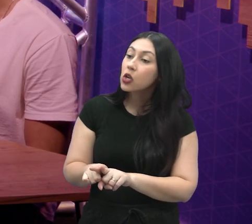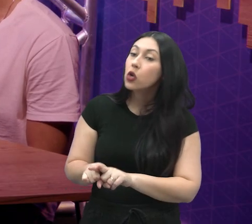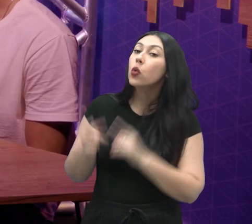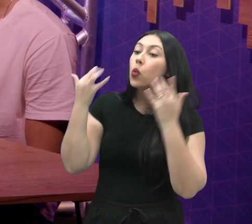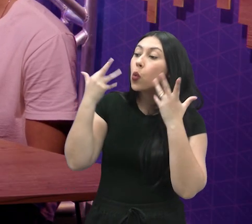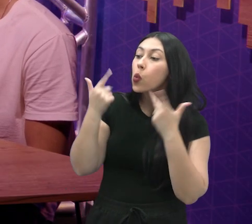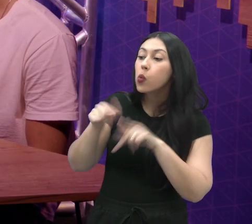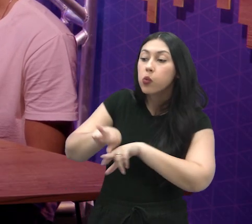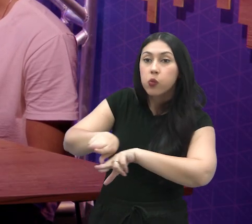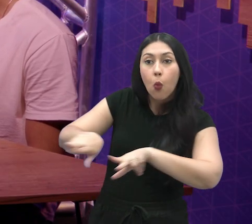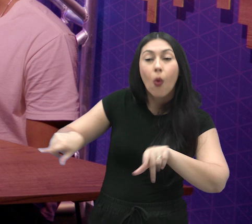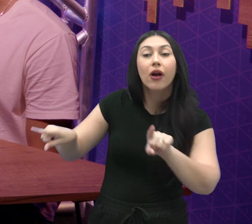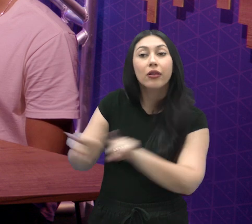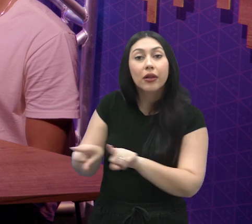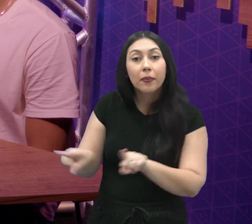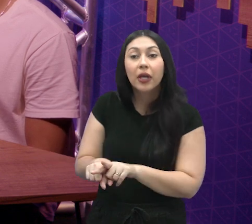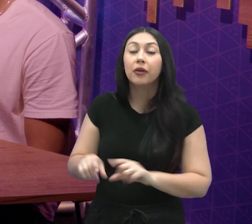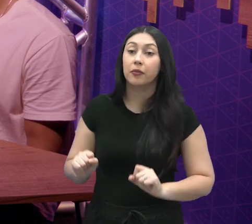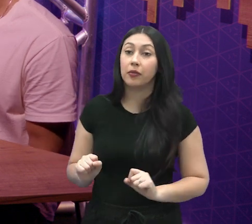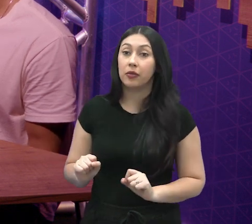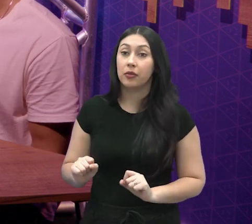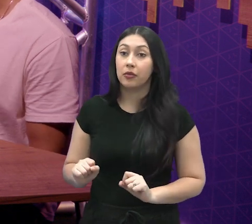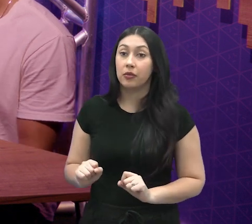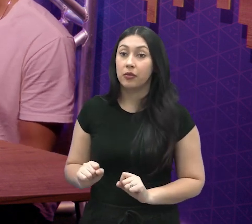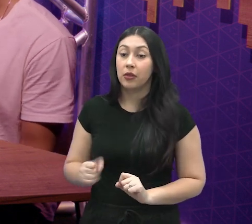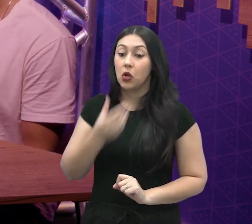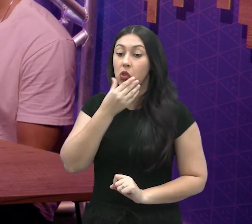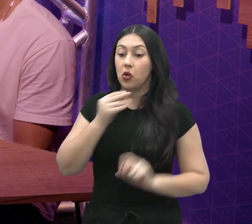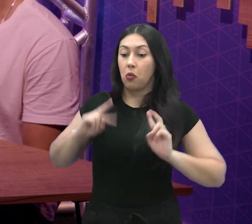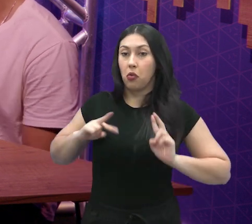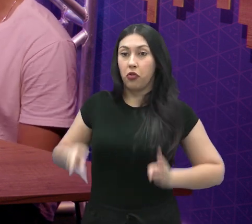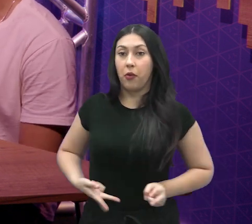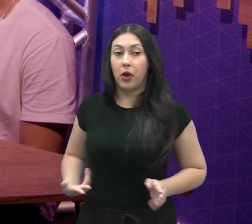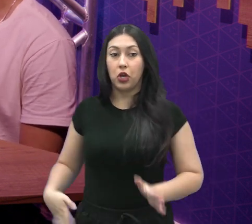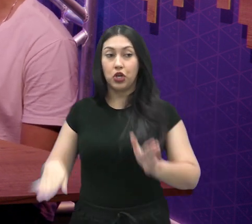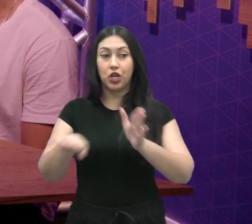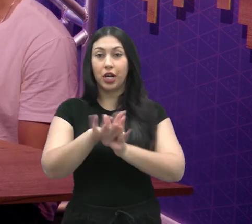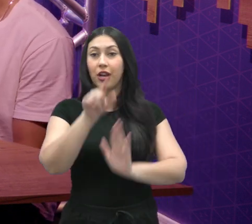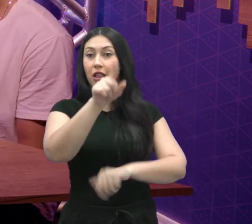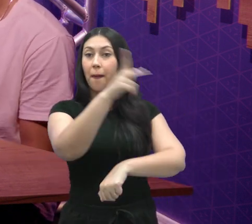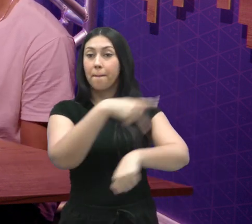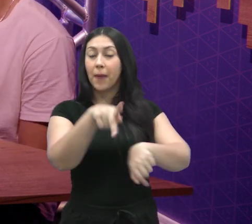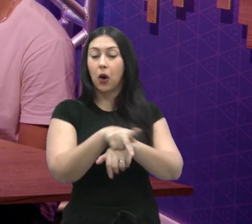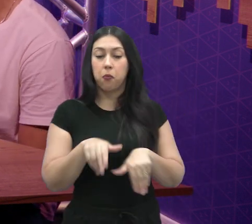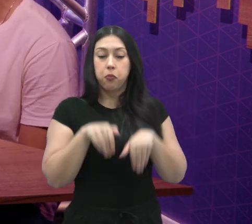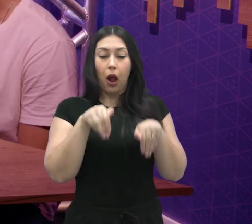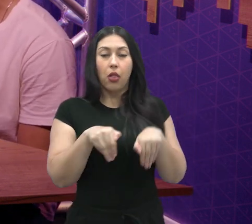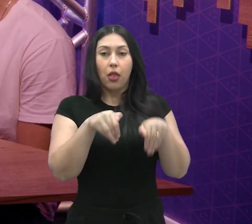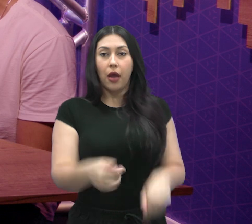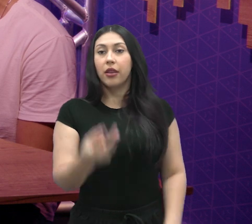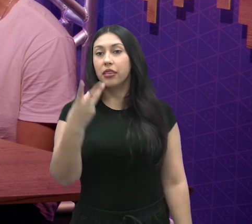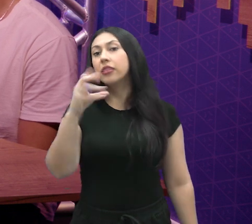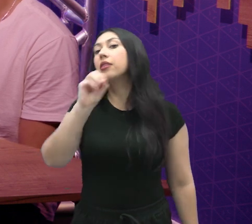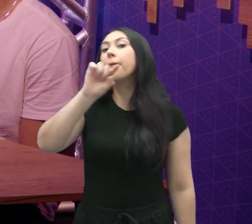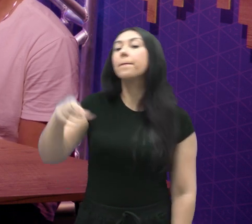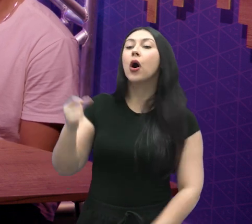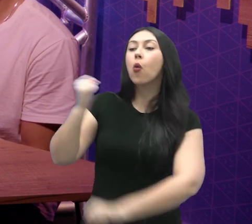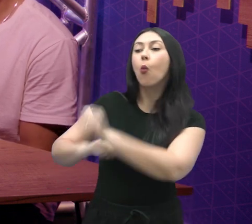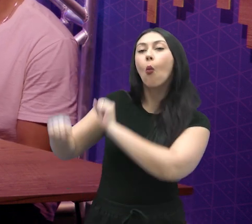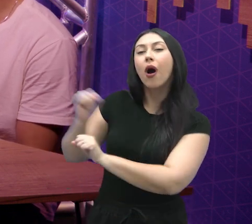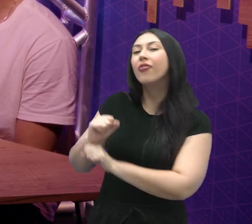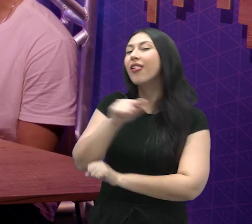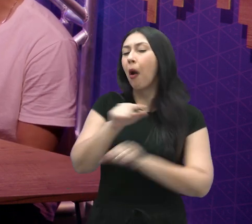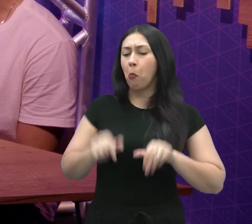com outros animais também. Então, assim, os seres humanos chegaram lá na Austrália 30 mil anos atrás. E aí lá